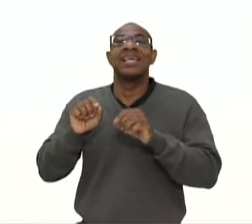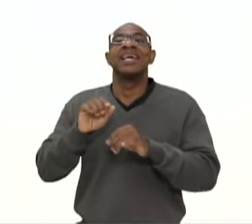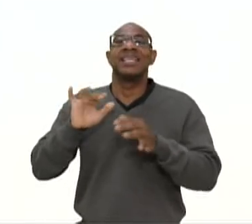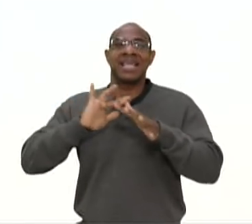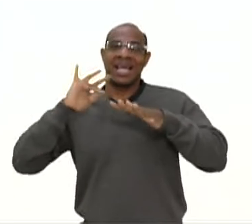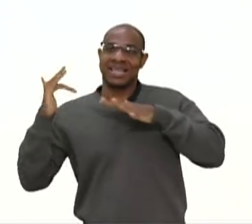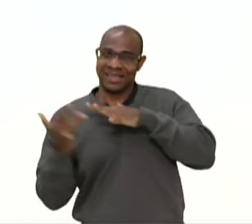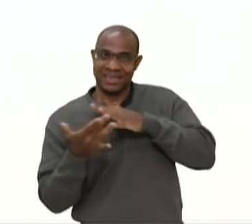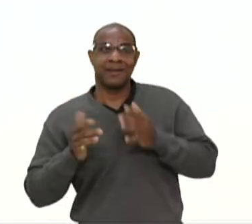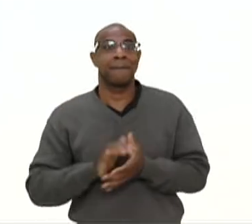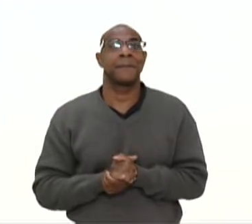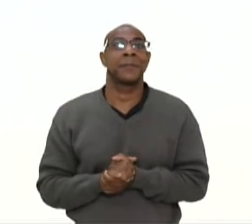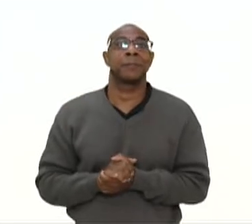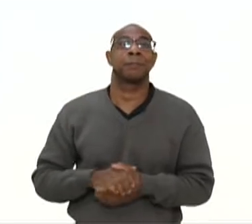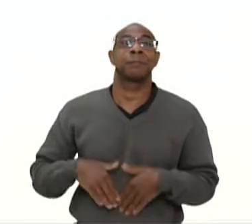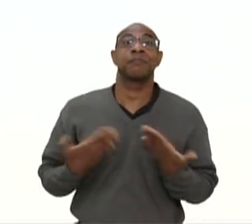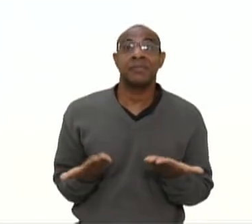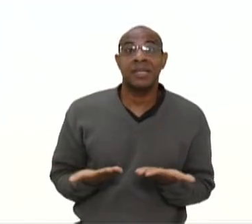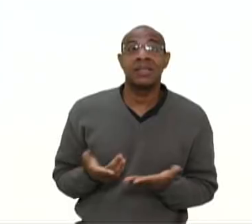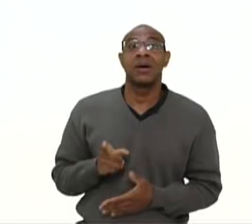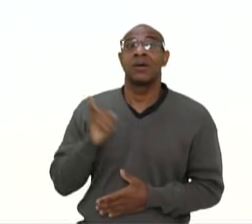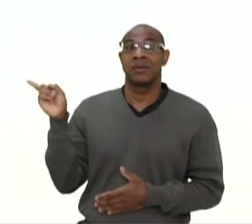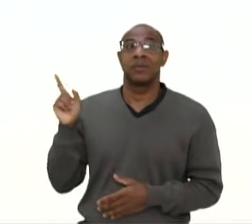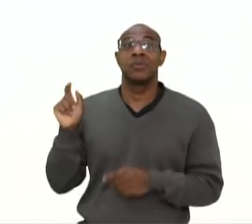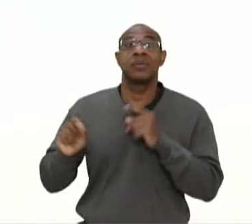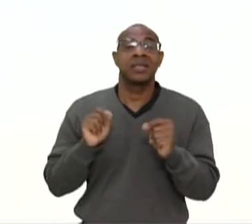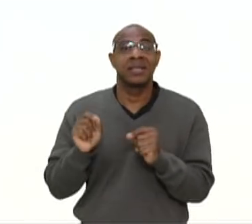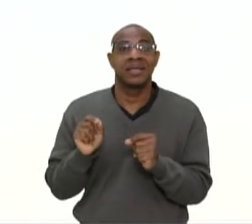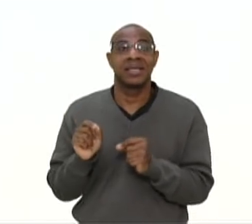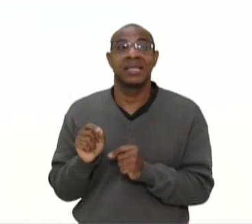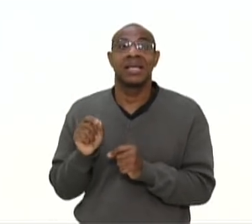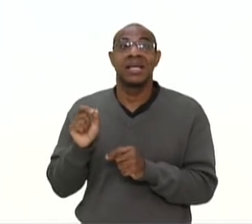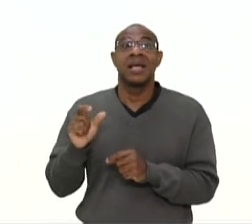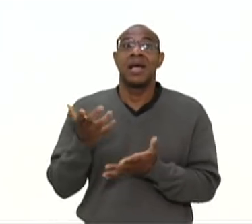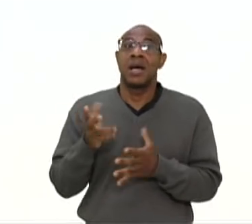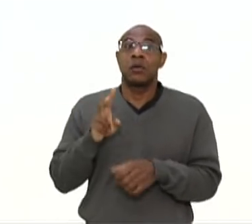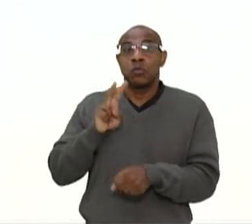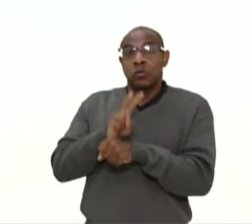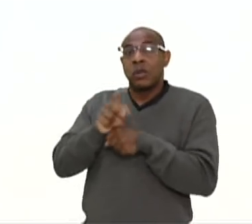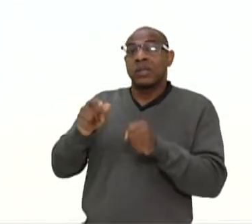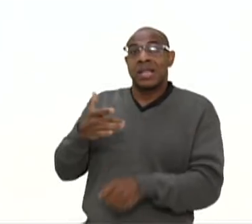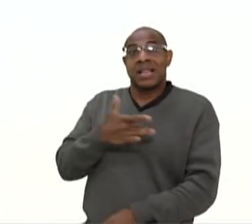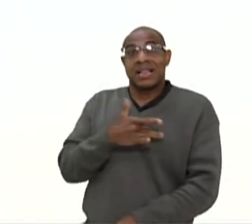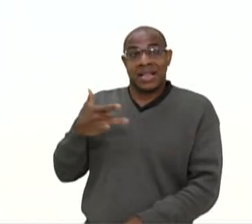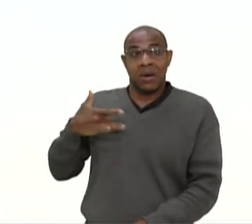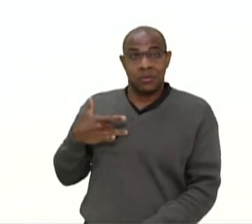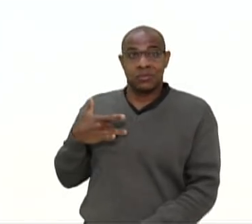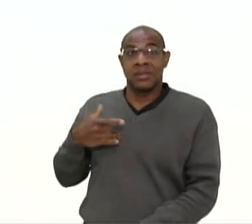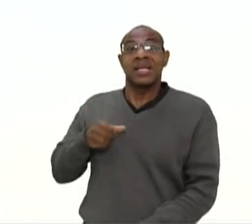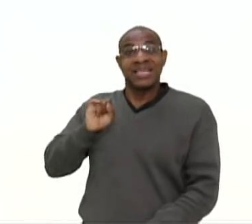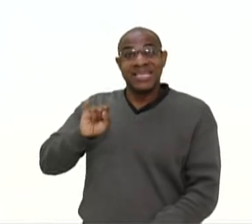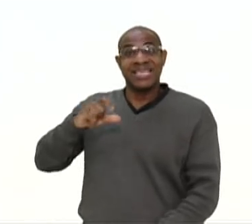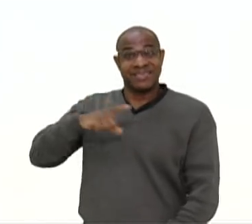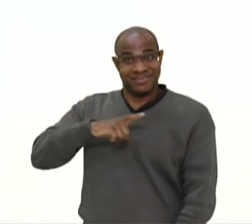Precavendo malefícios futuros para a saúde. Caso ela já exista, que o adolescente ou